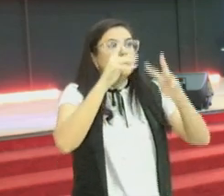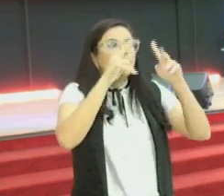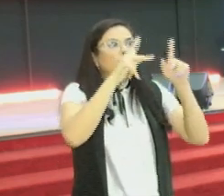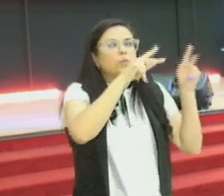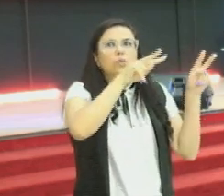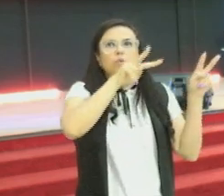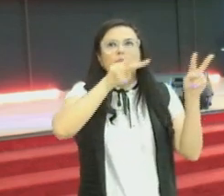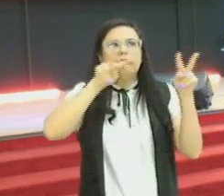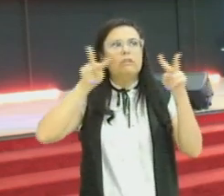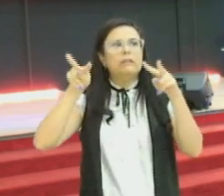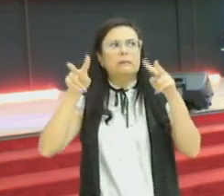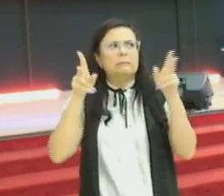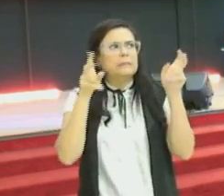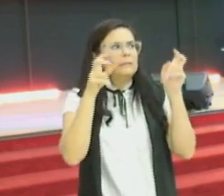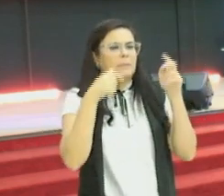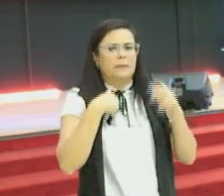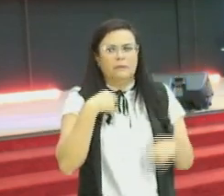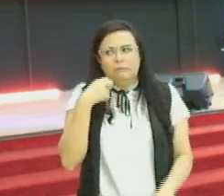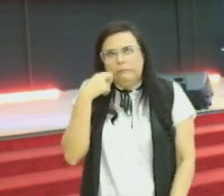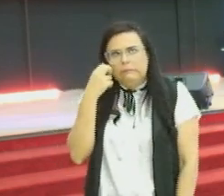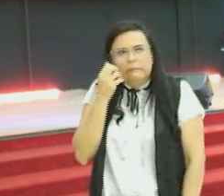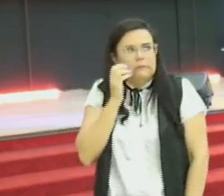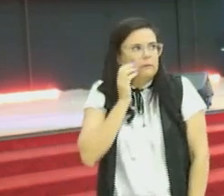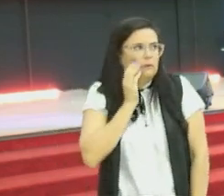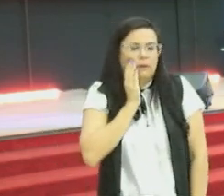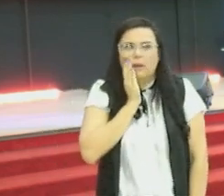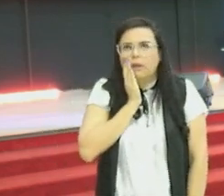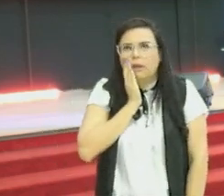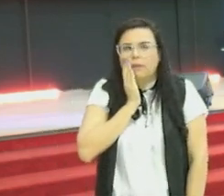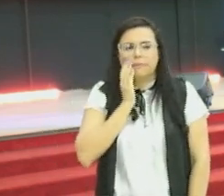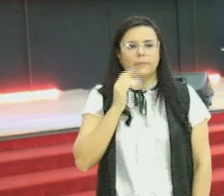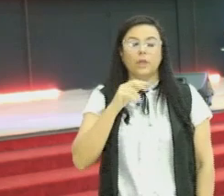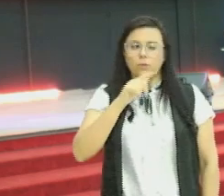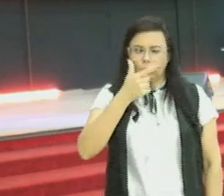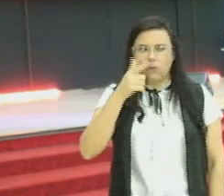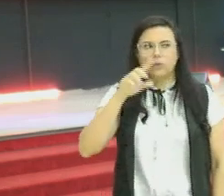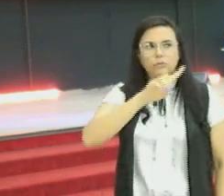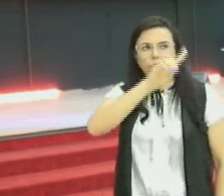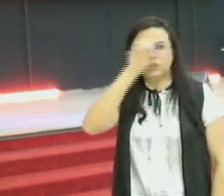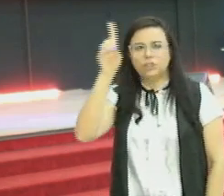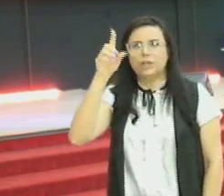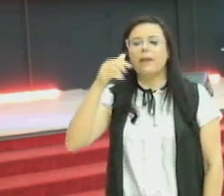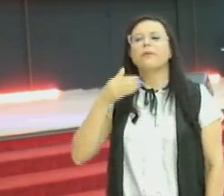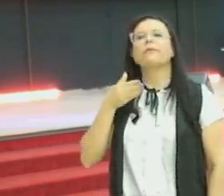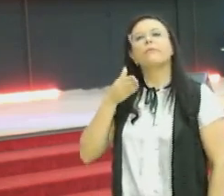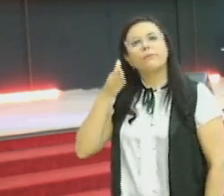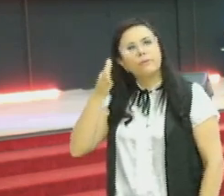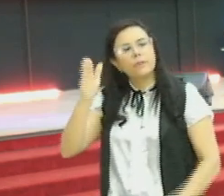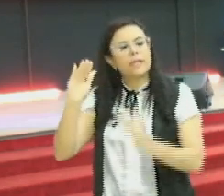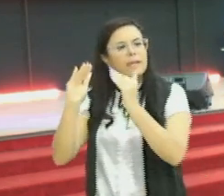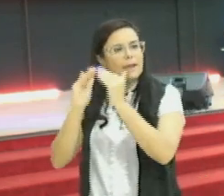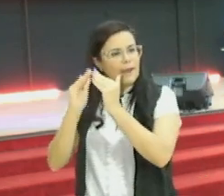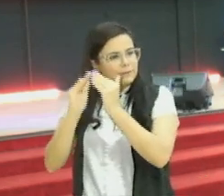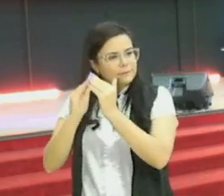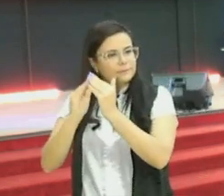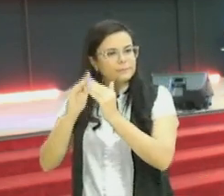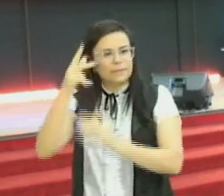pessoa. E quando ela me viu, ela levou um susto. E eu disse para ela, eu vim aqui te pedir